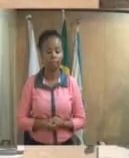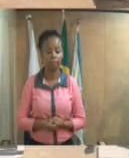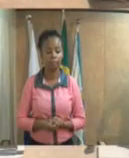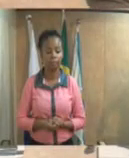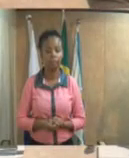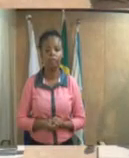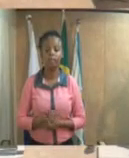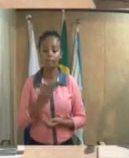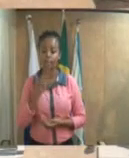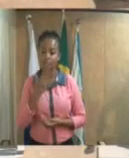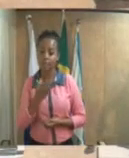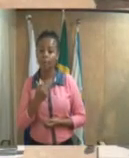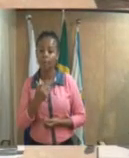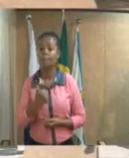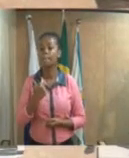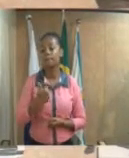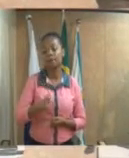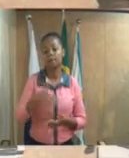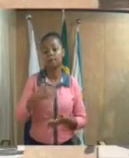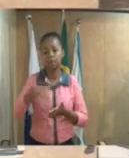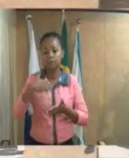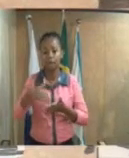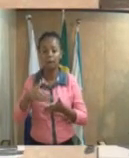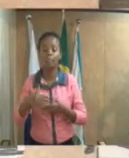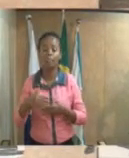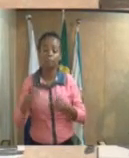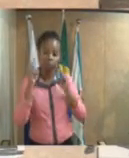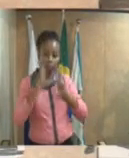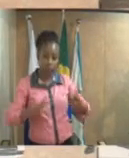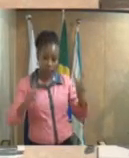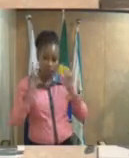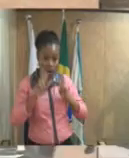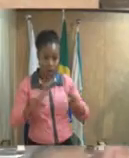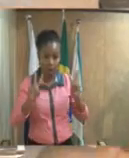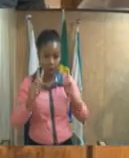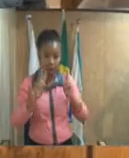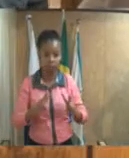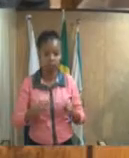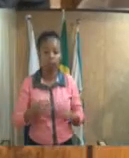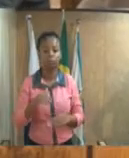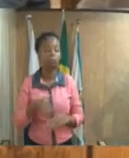Pedir o primeiro secretário dessa casa que faça a verificação do quórum, por favor.